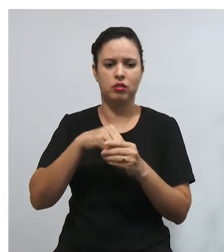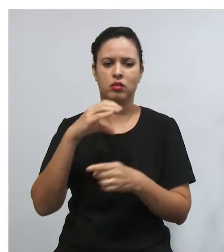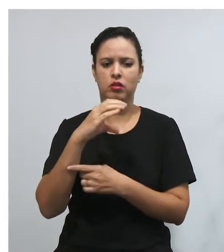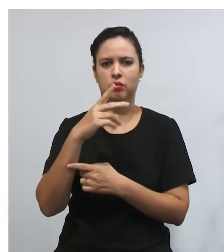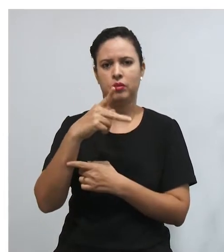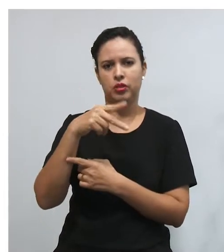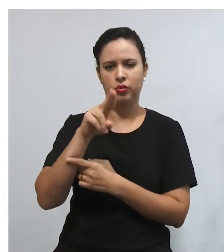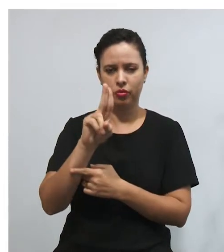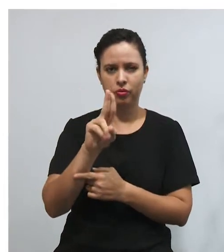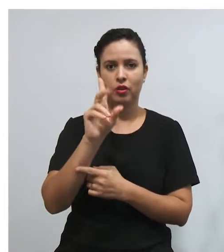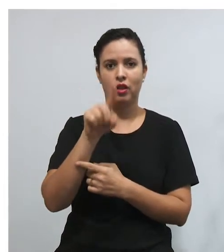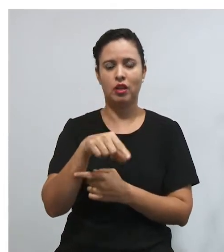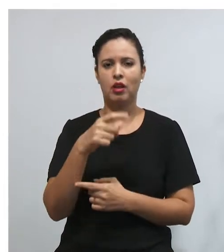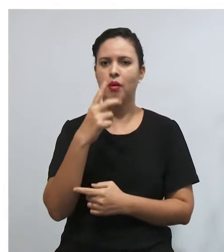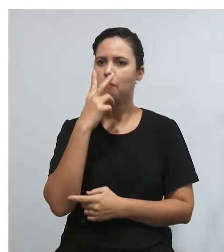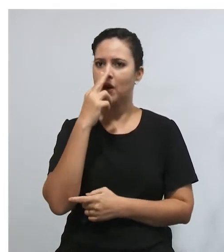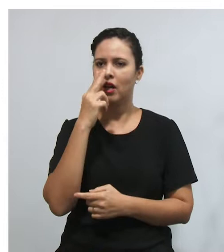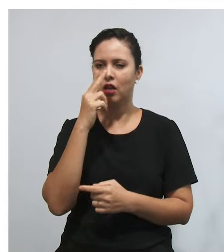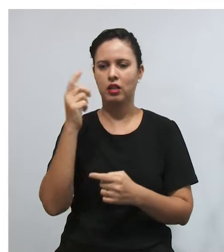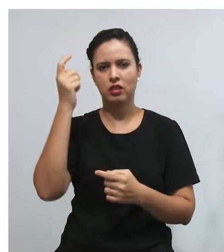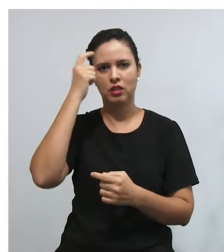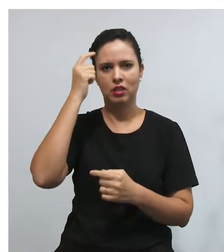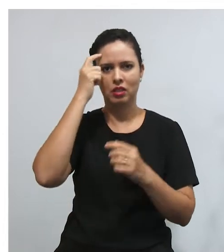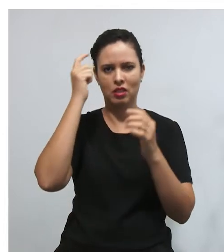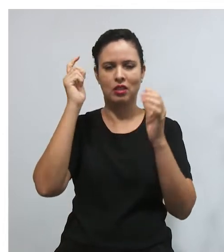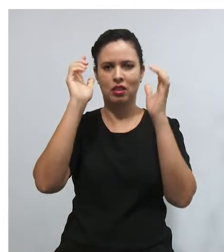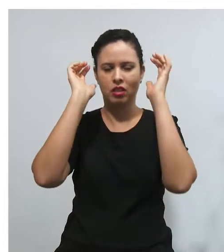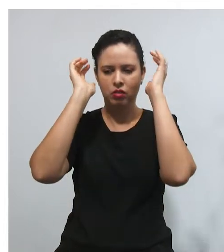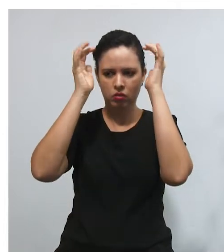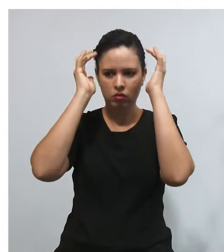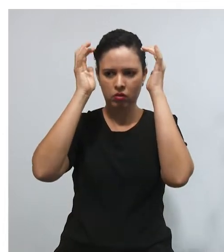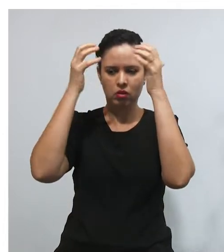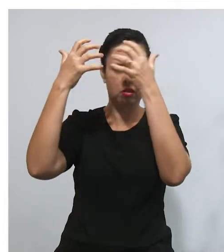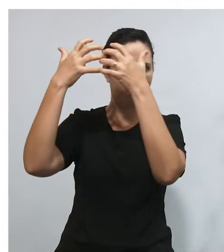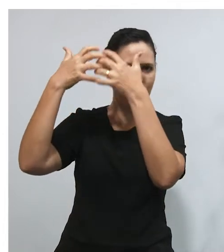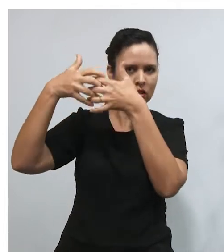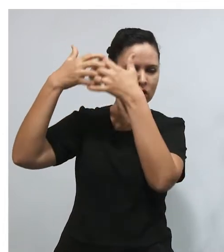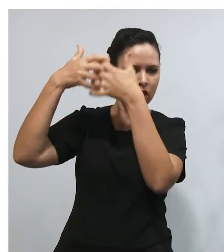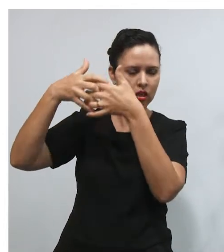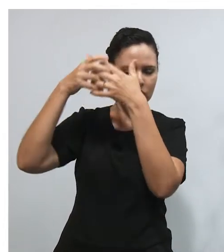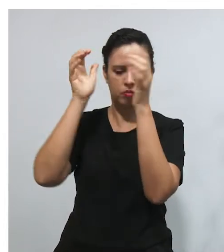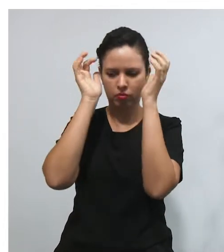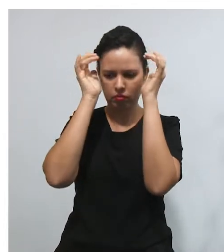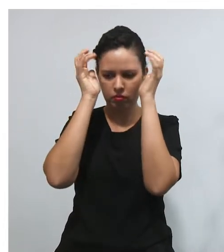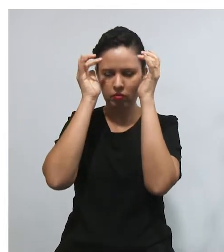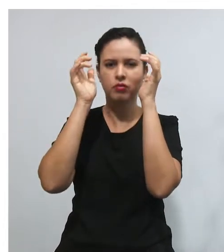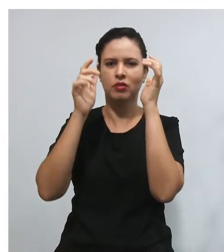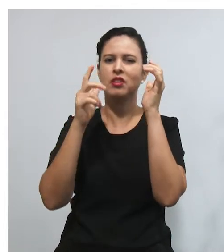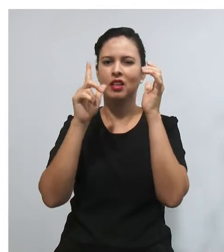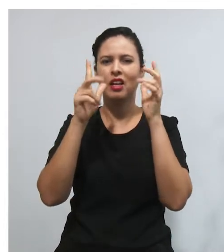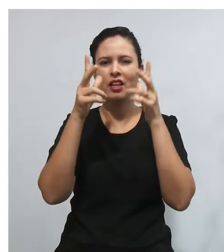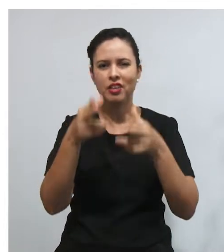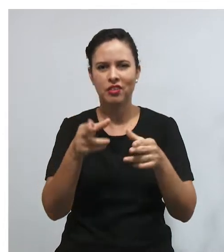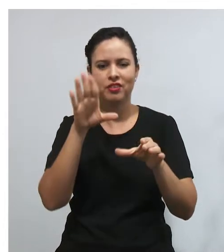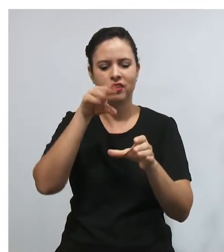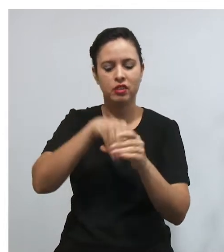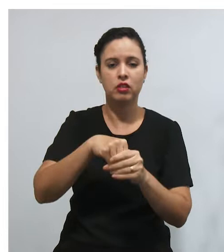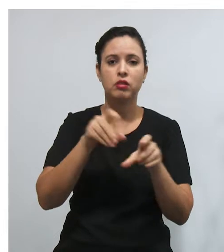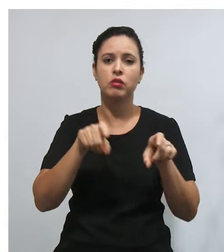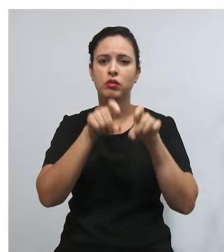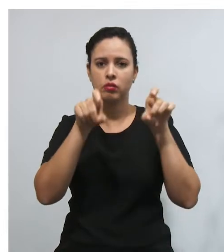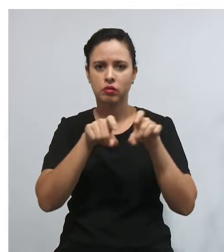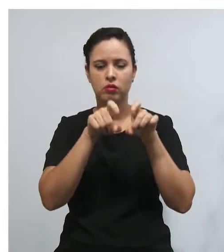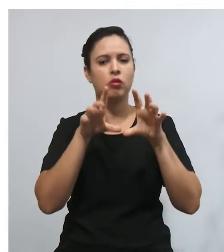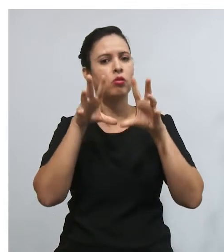Ou seja, ele é como se fosse um cérebro, né, do computador. É responsável por fazer todo o processamento